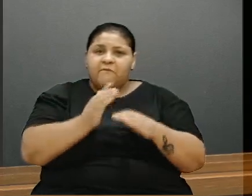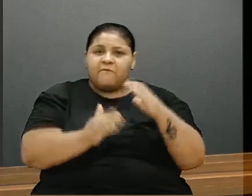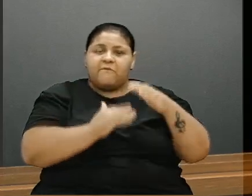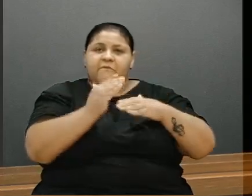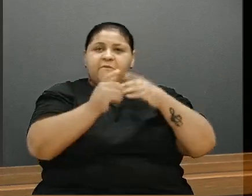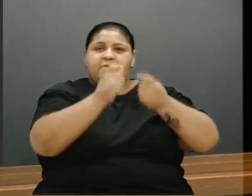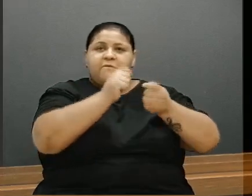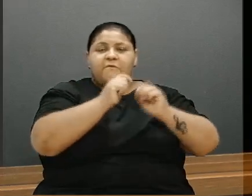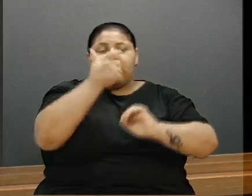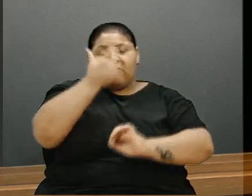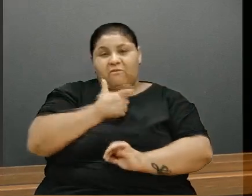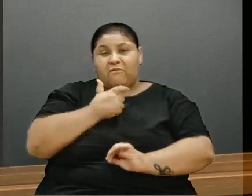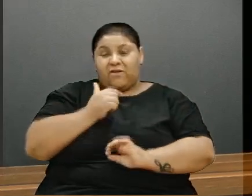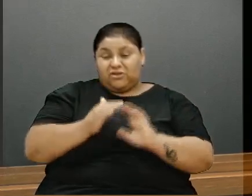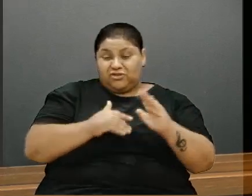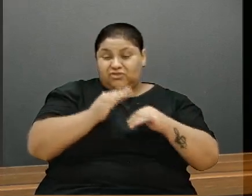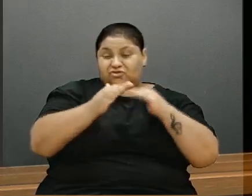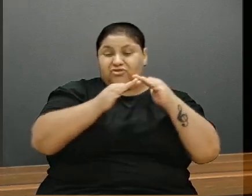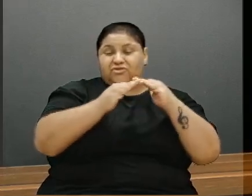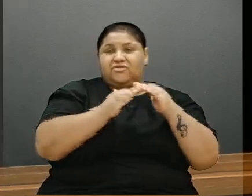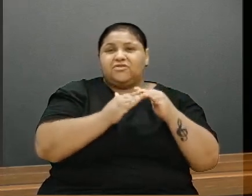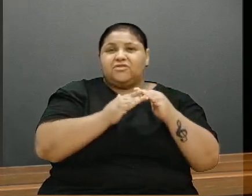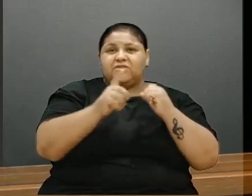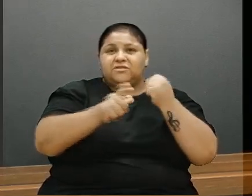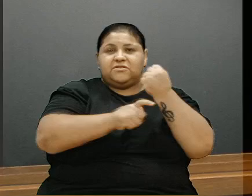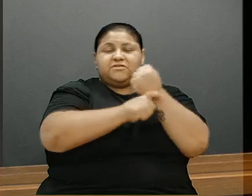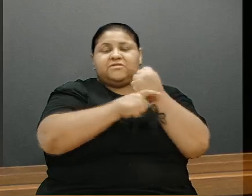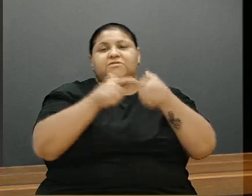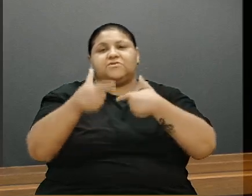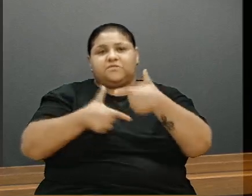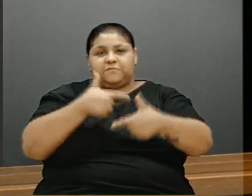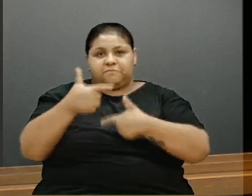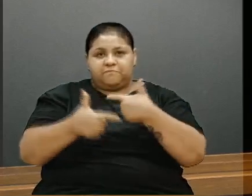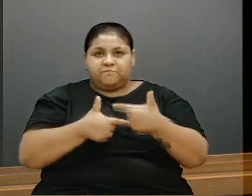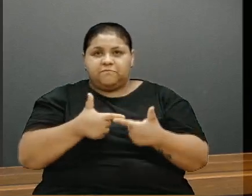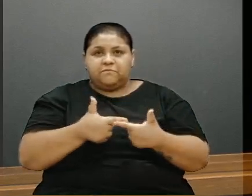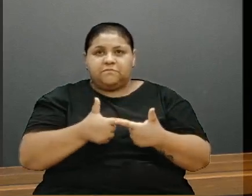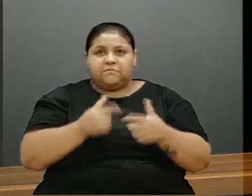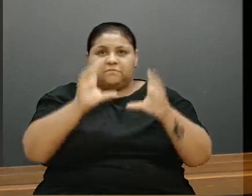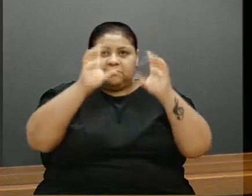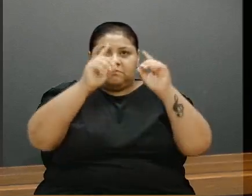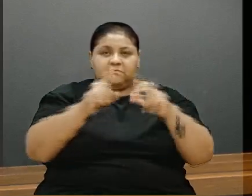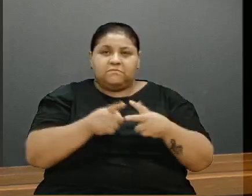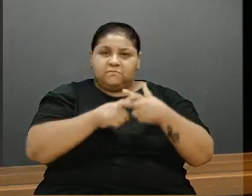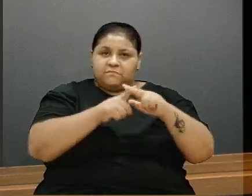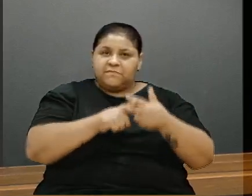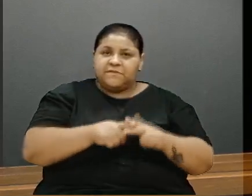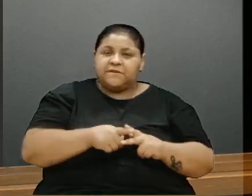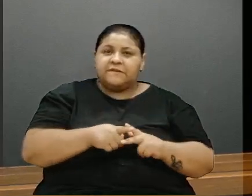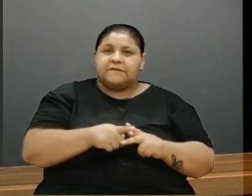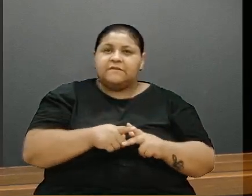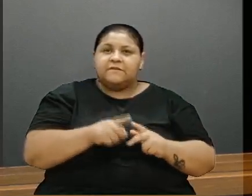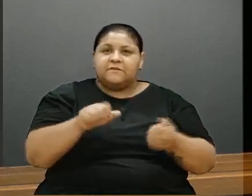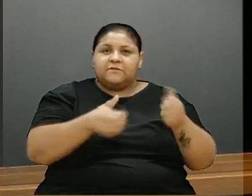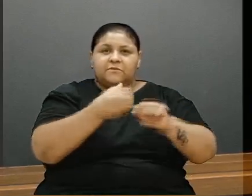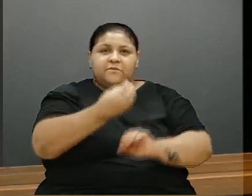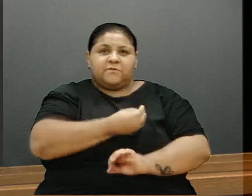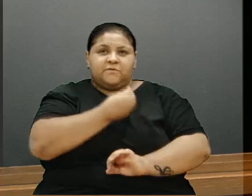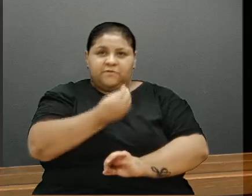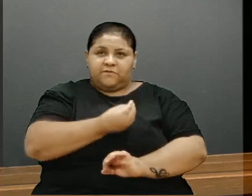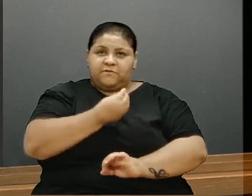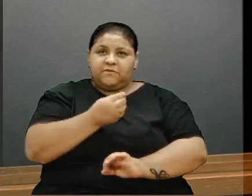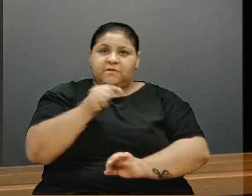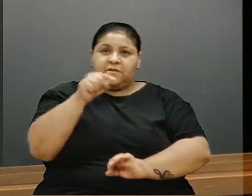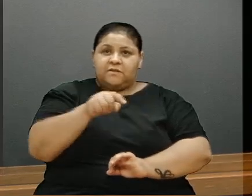indústria, porque eu acho que quando se desenvolve a indústria, se garante para o trabalhador, em especial para o metalúrgico na nossa região, uma qualidade de vida avantajada. E